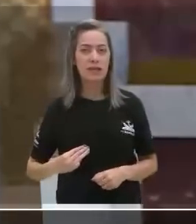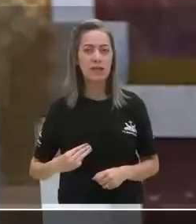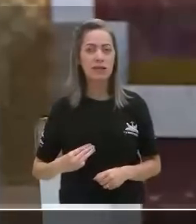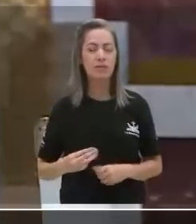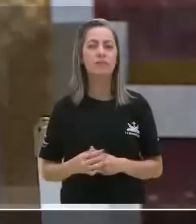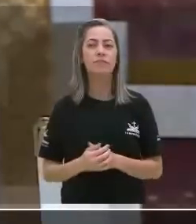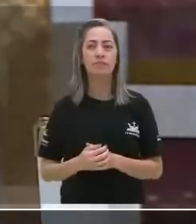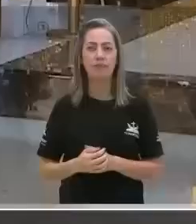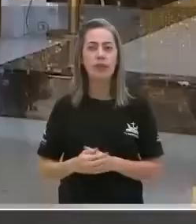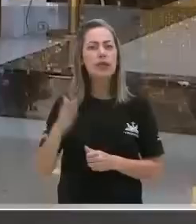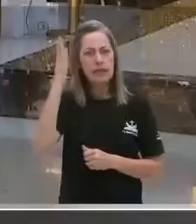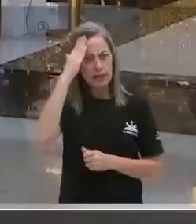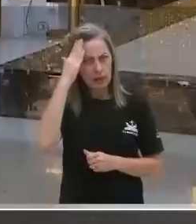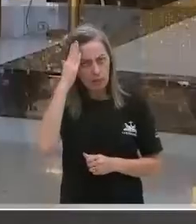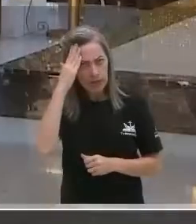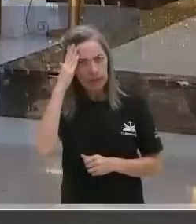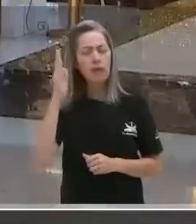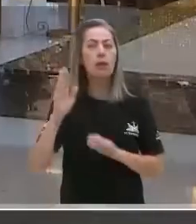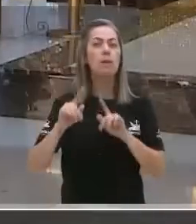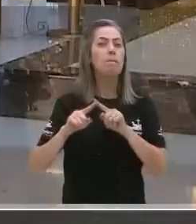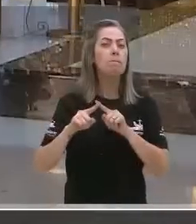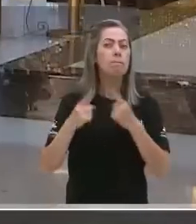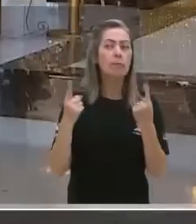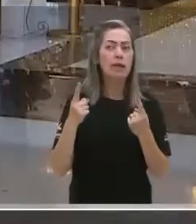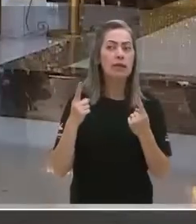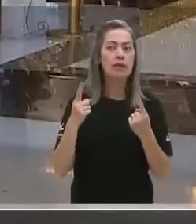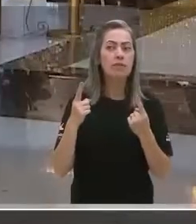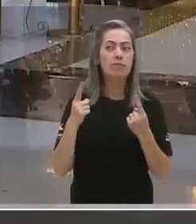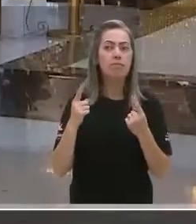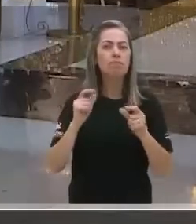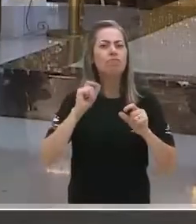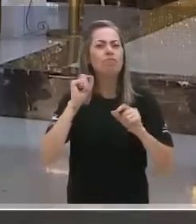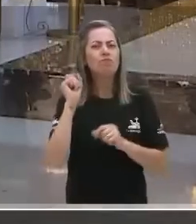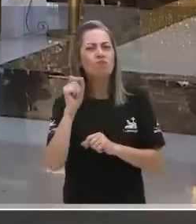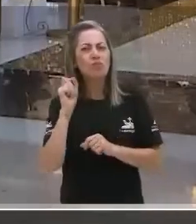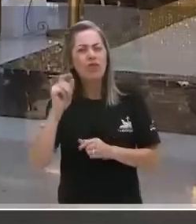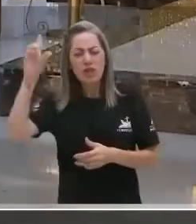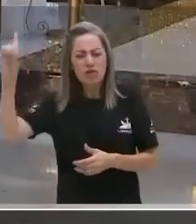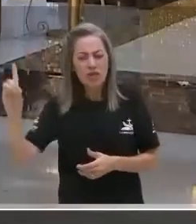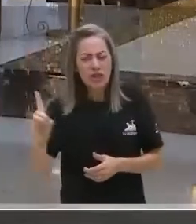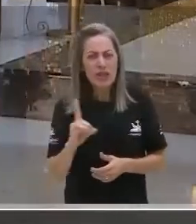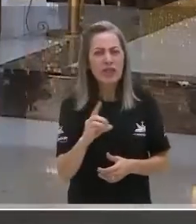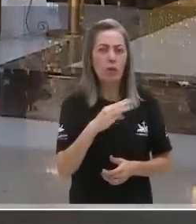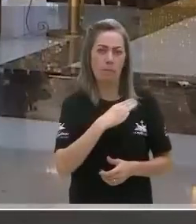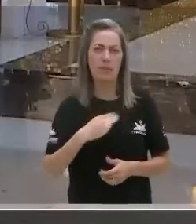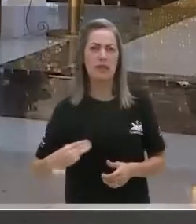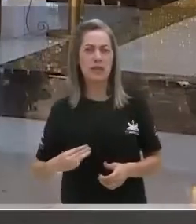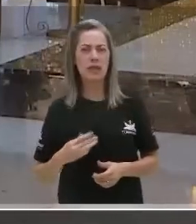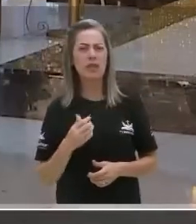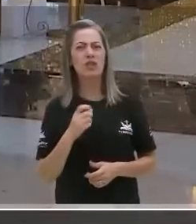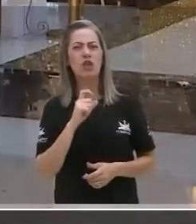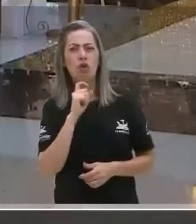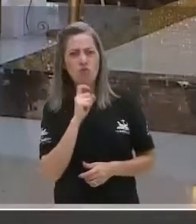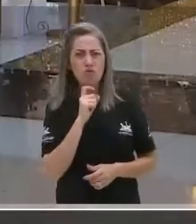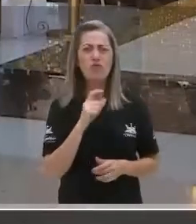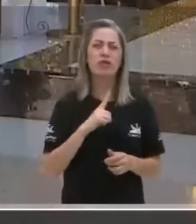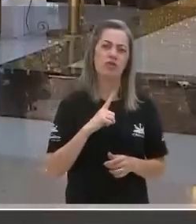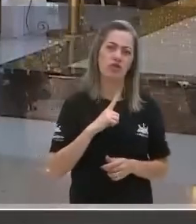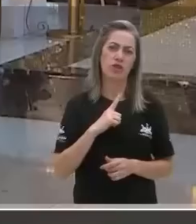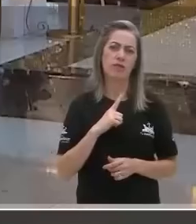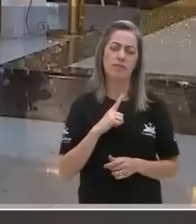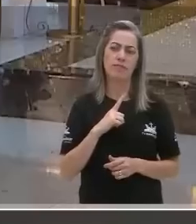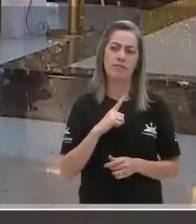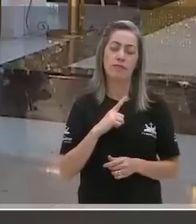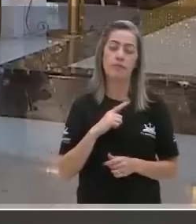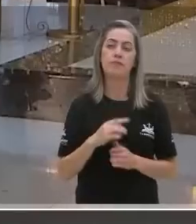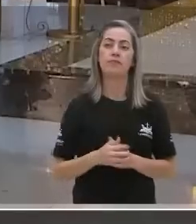o Messias, ele sabia, mas a que viria o Messias, ele tinha dúvida. Se pegarmos as pregações de João